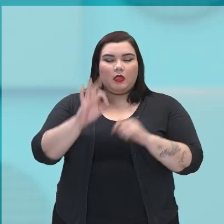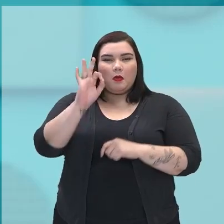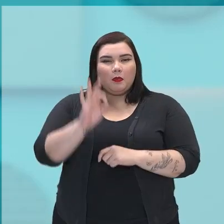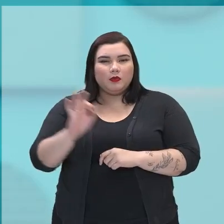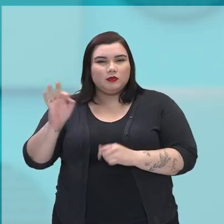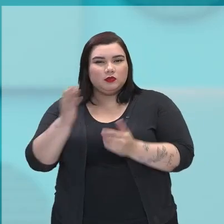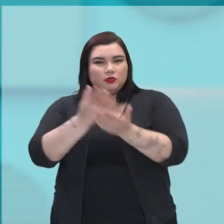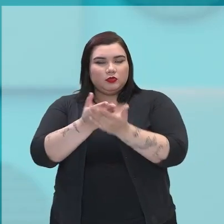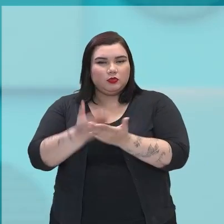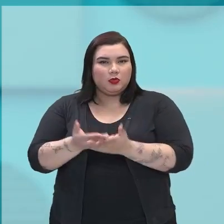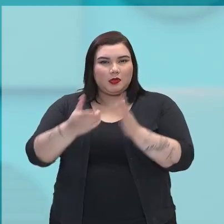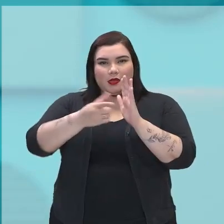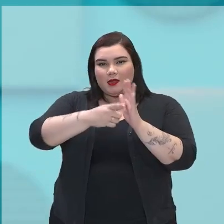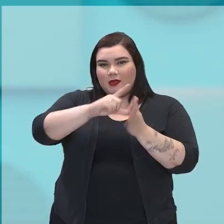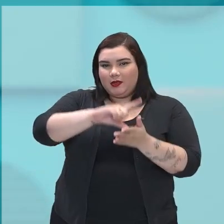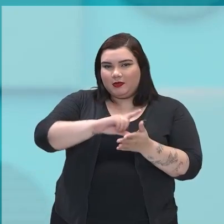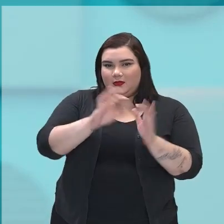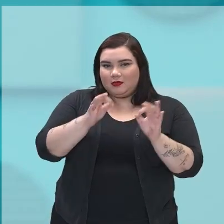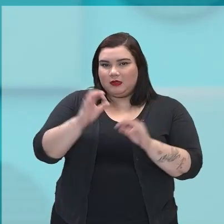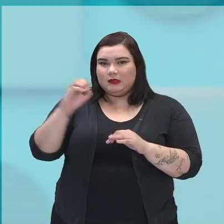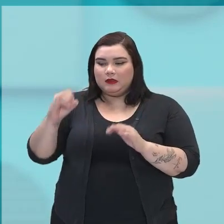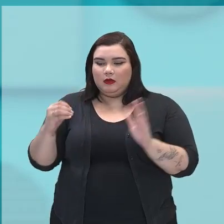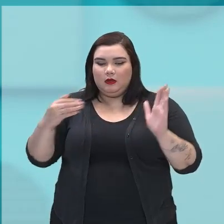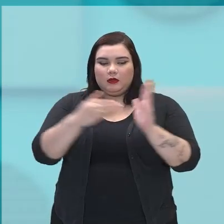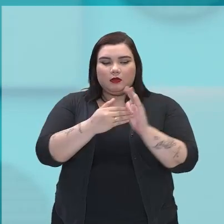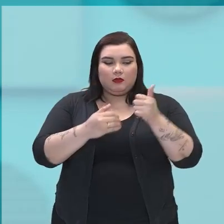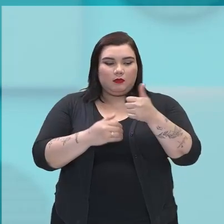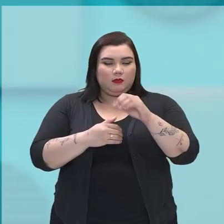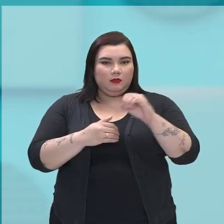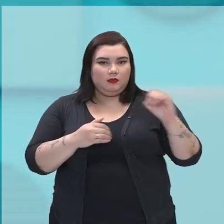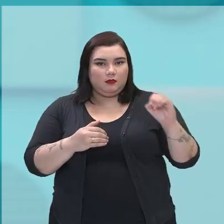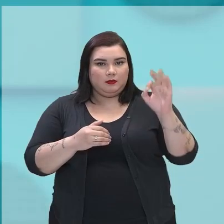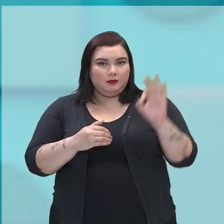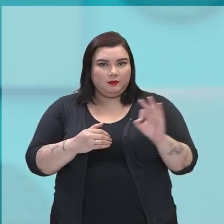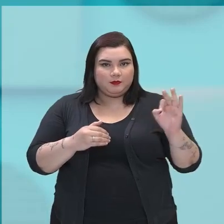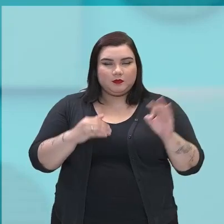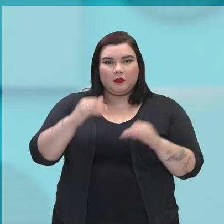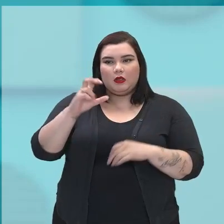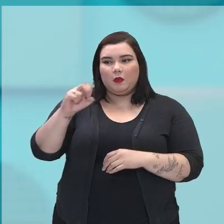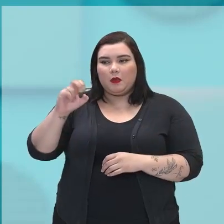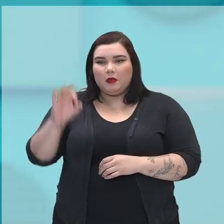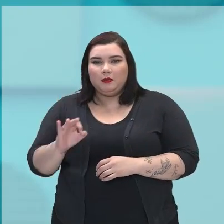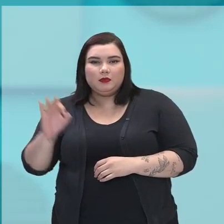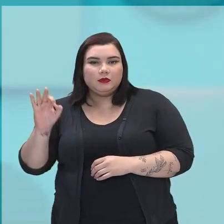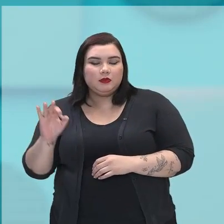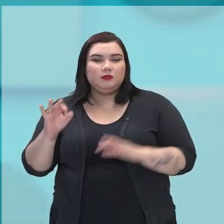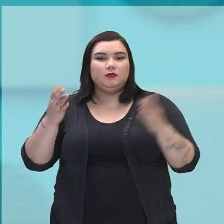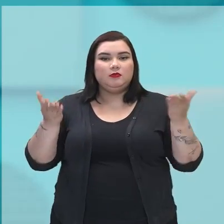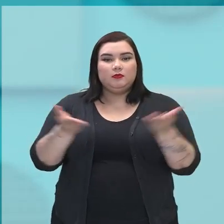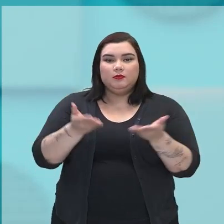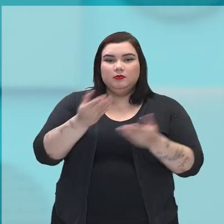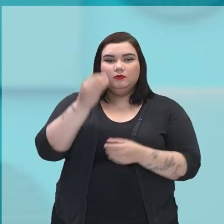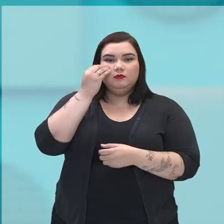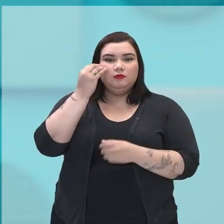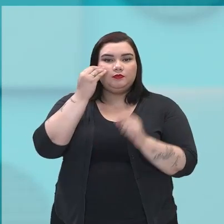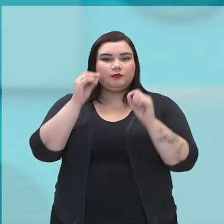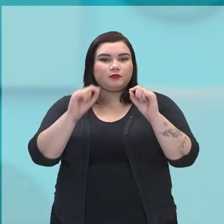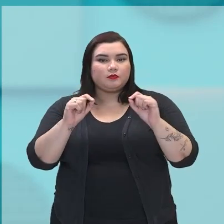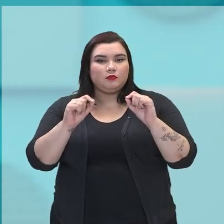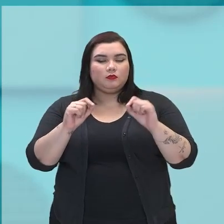que a gente colocou, de 0 a 100, 100%, 50%, nós vamos ver